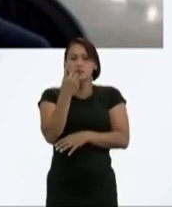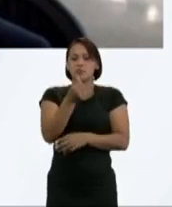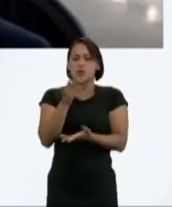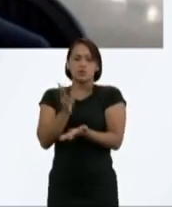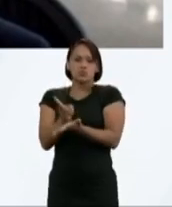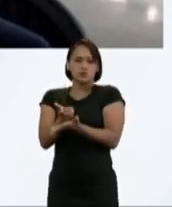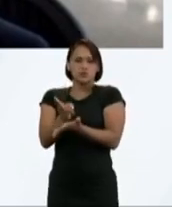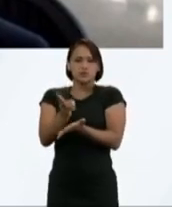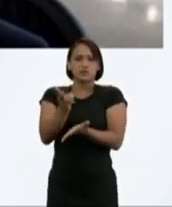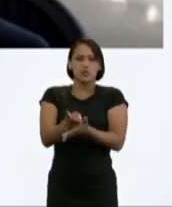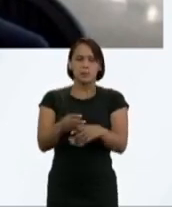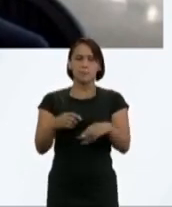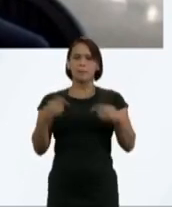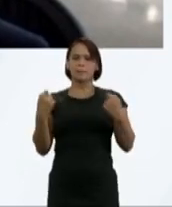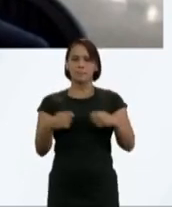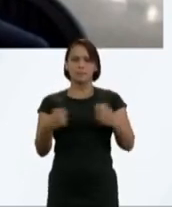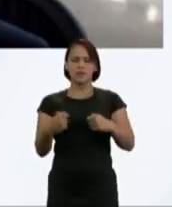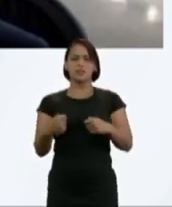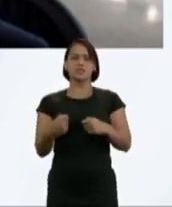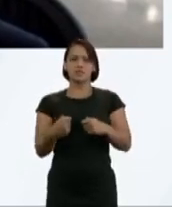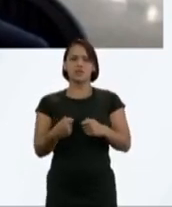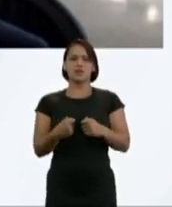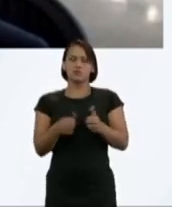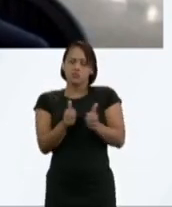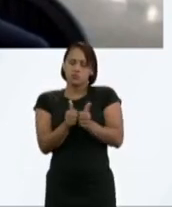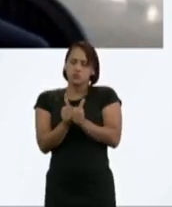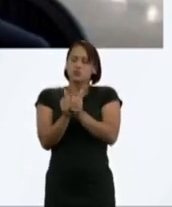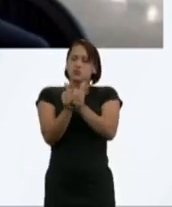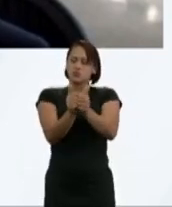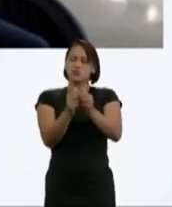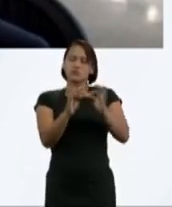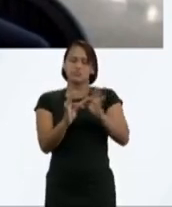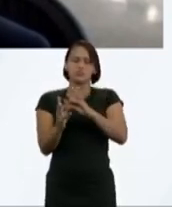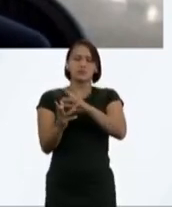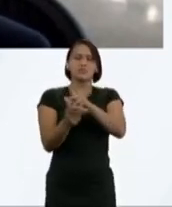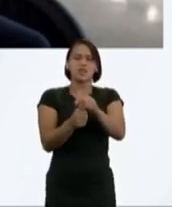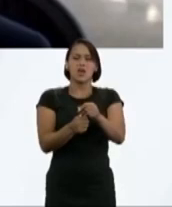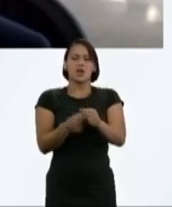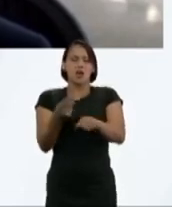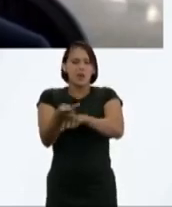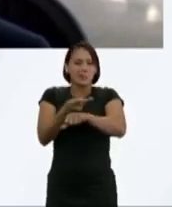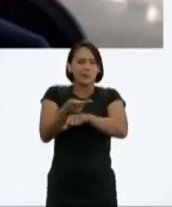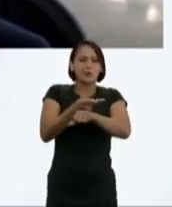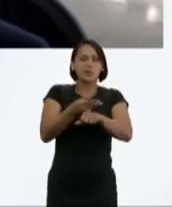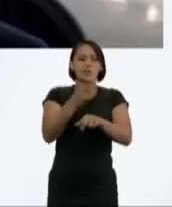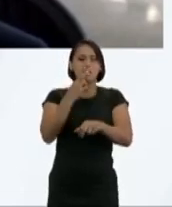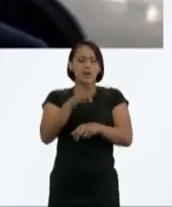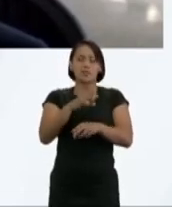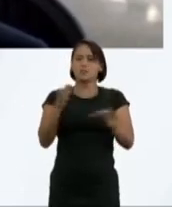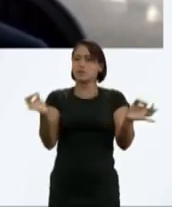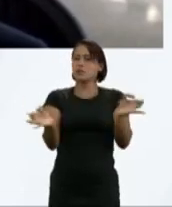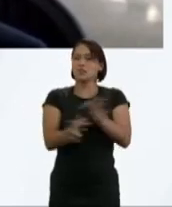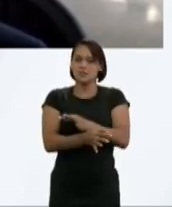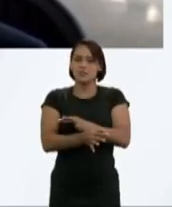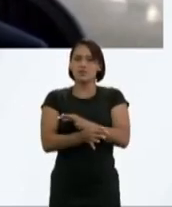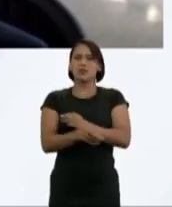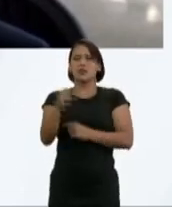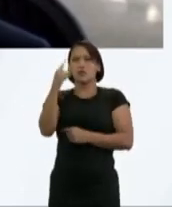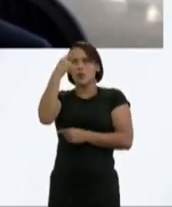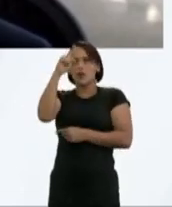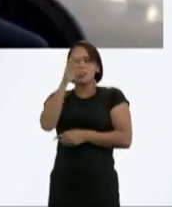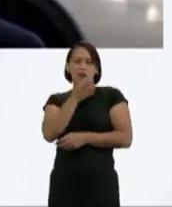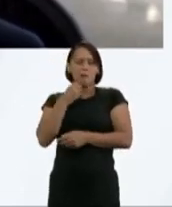necessitando, portanto, que permaneçamos juntos na busca de melhores soluções, dos melhores ideais.